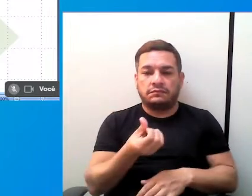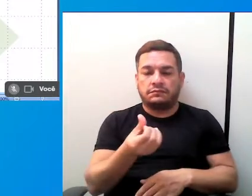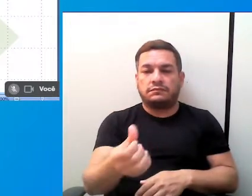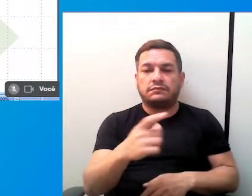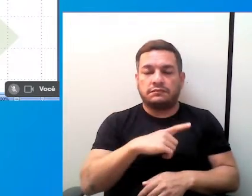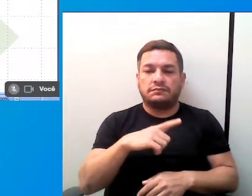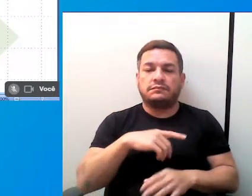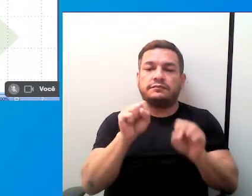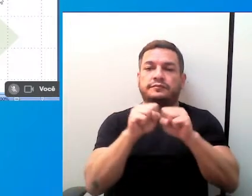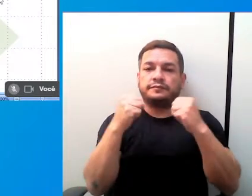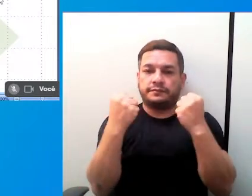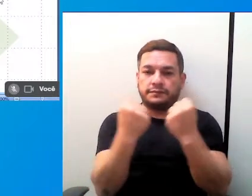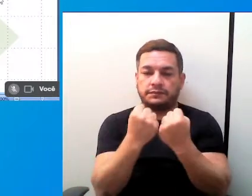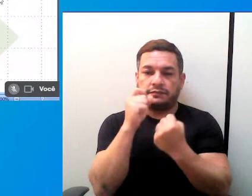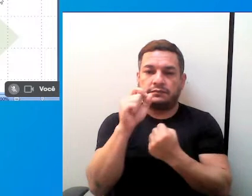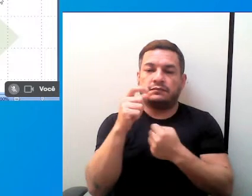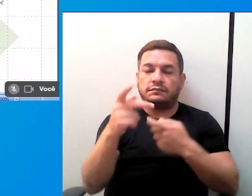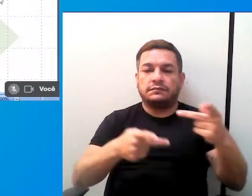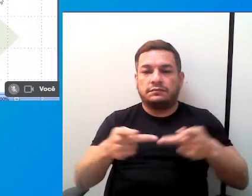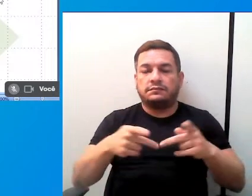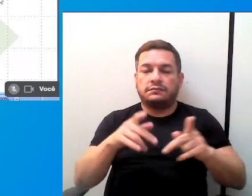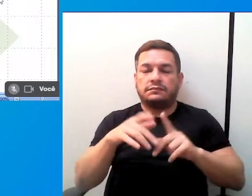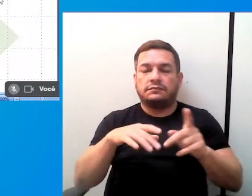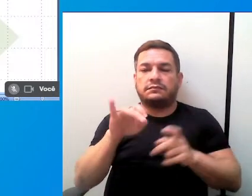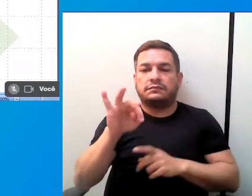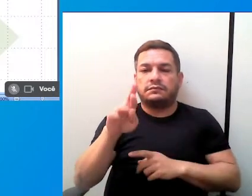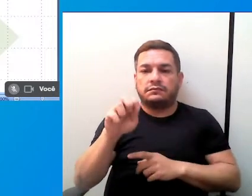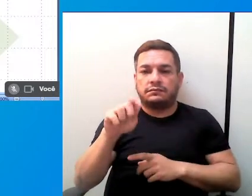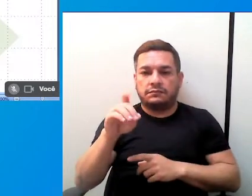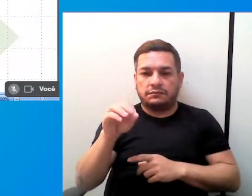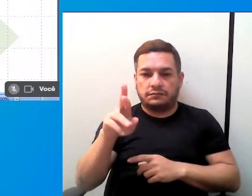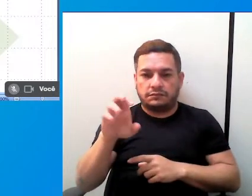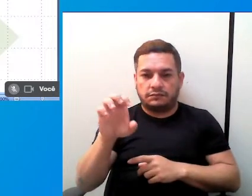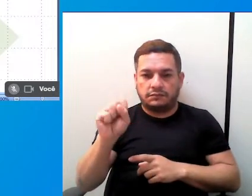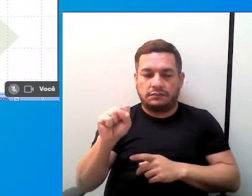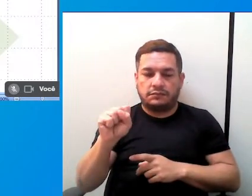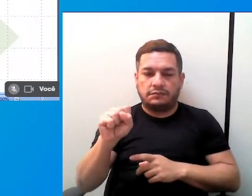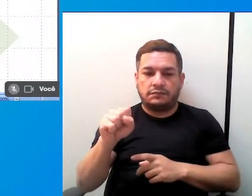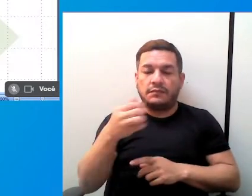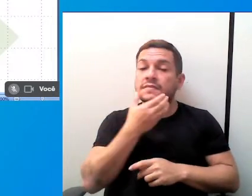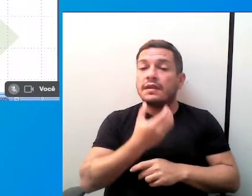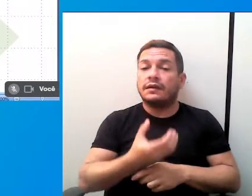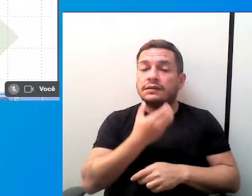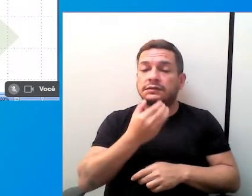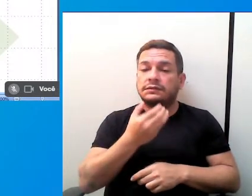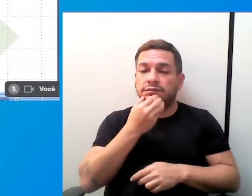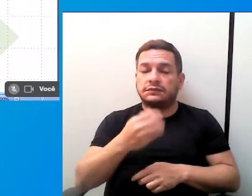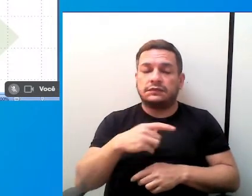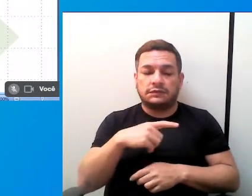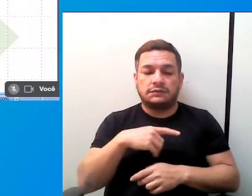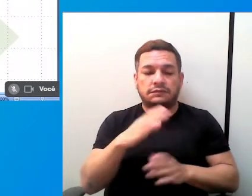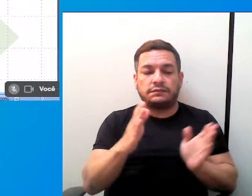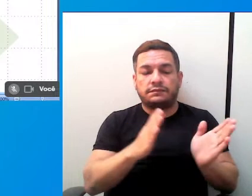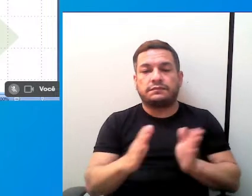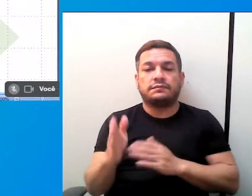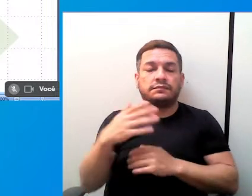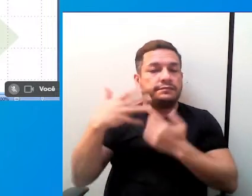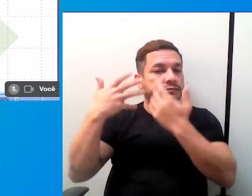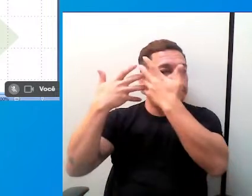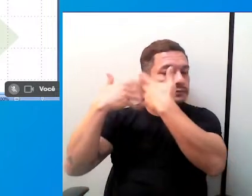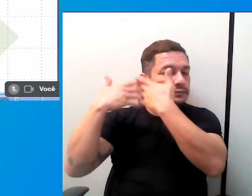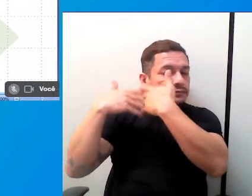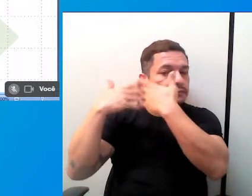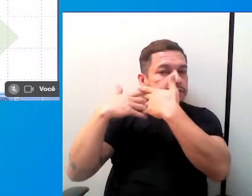temos os seminários dos projetos integradores. Em dezembro, nós temos o processo de